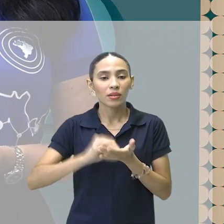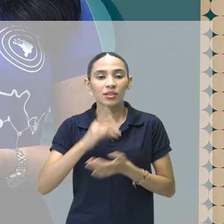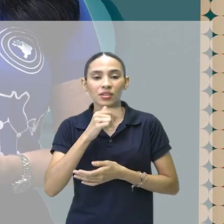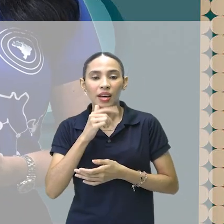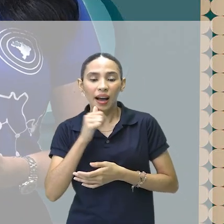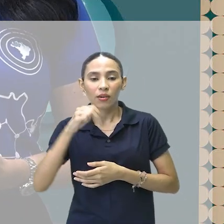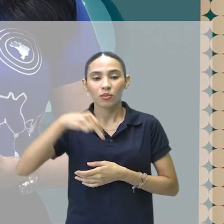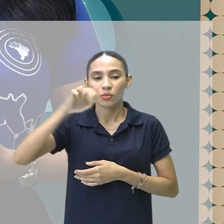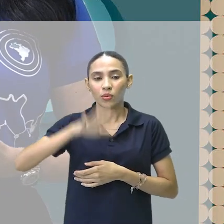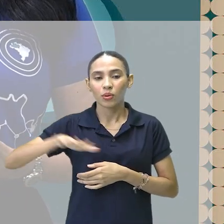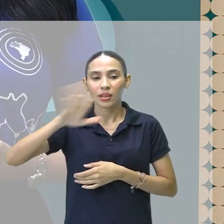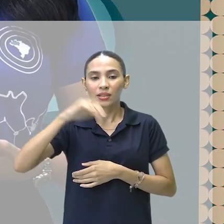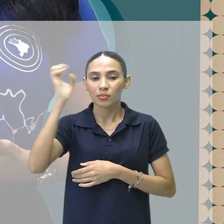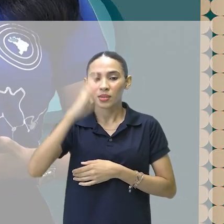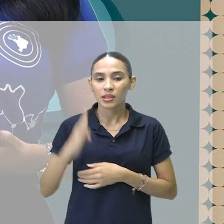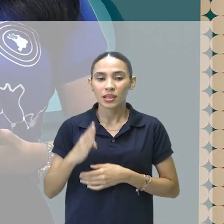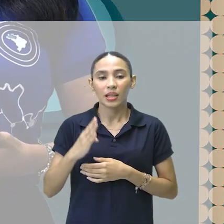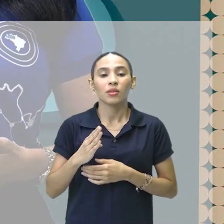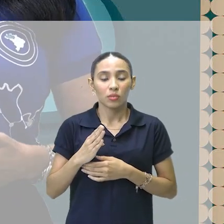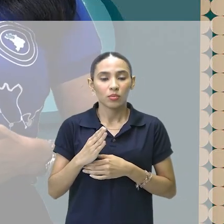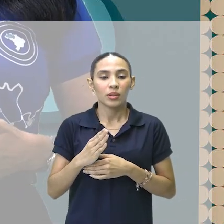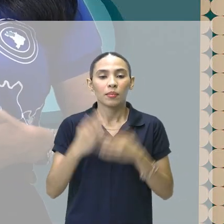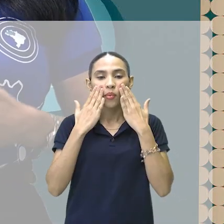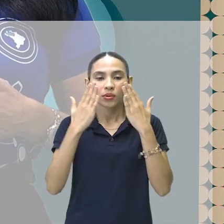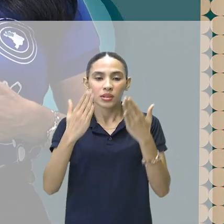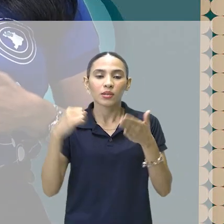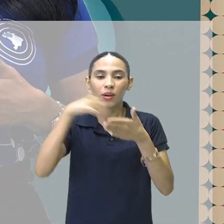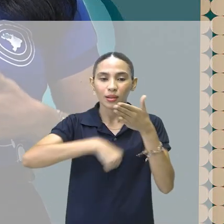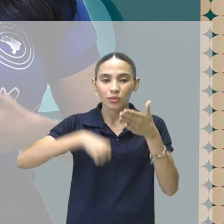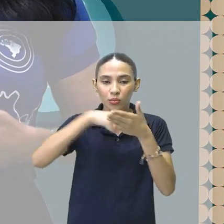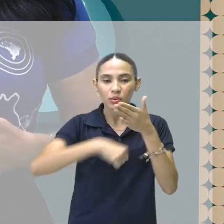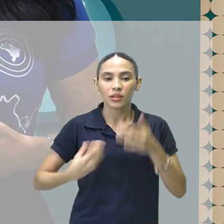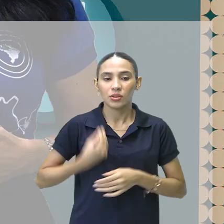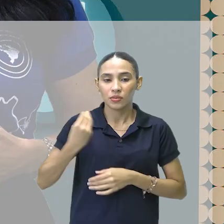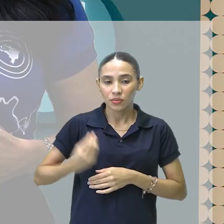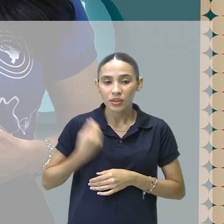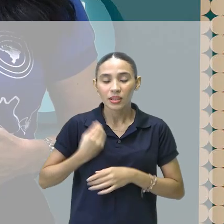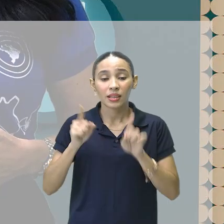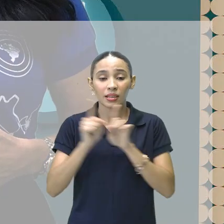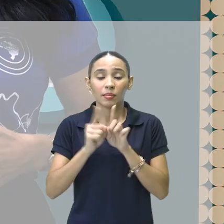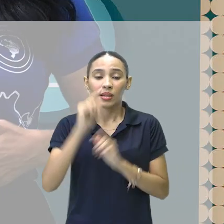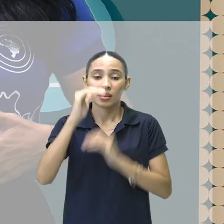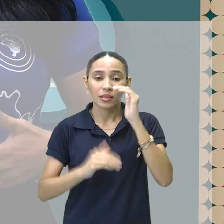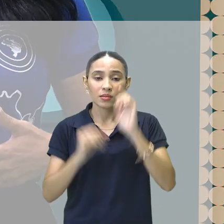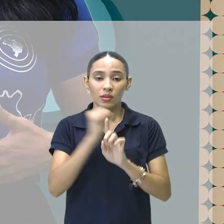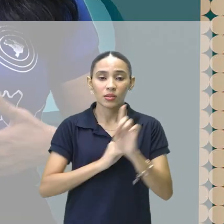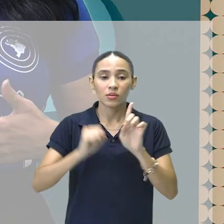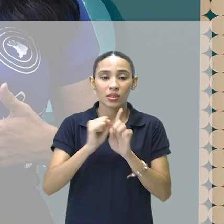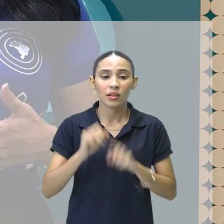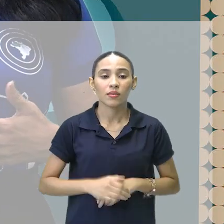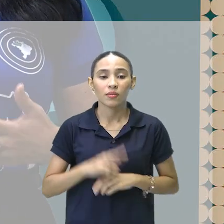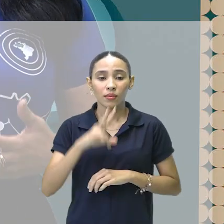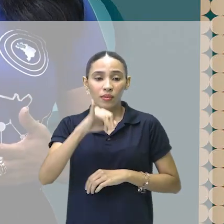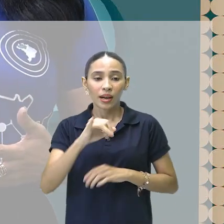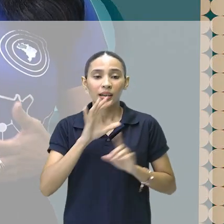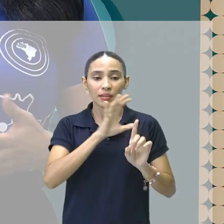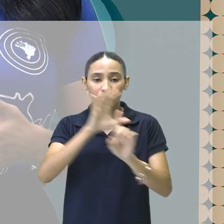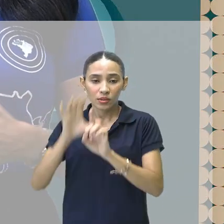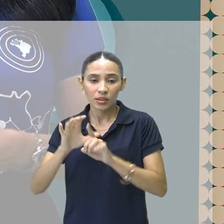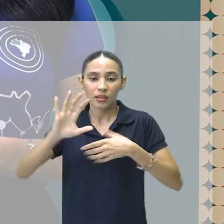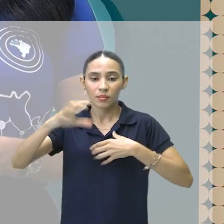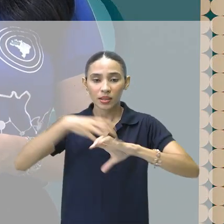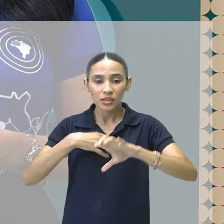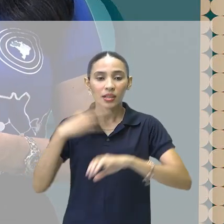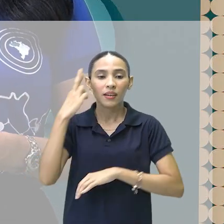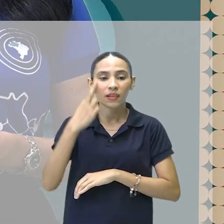brasileiro, destacando a luta pela sobrevivência e a desigualdade social. Ela provoca empatia e reflexão